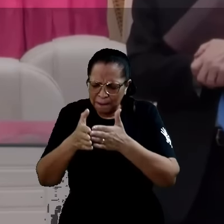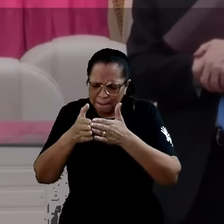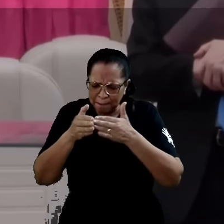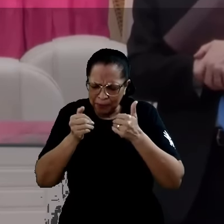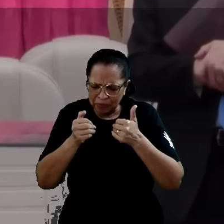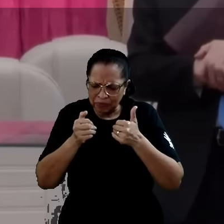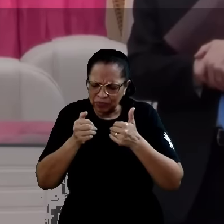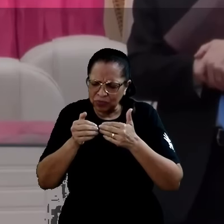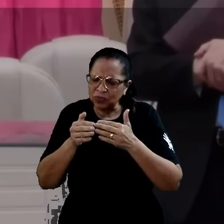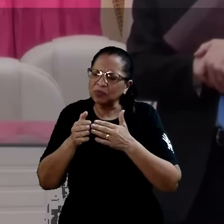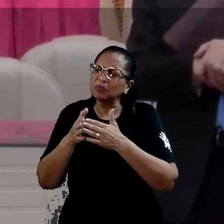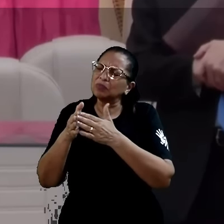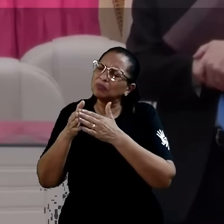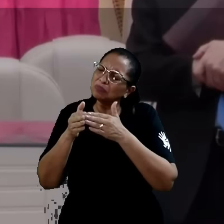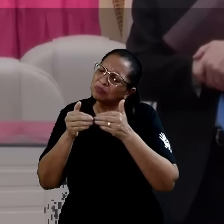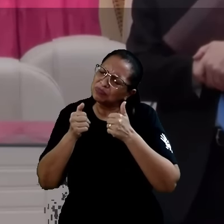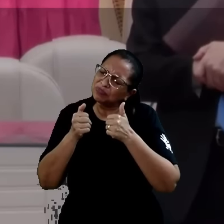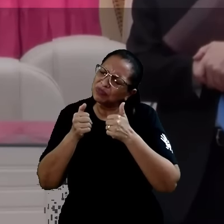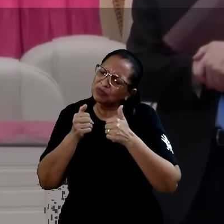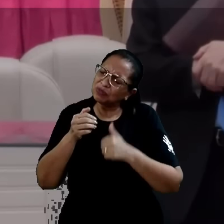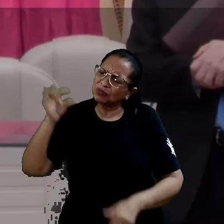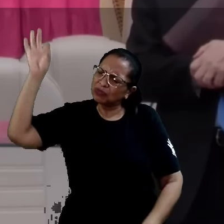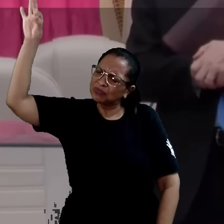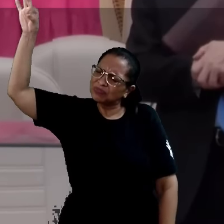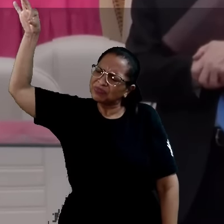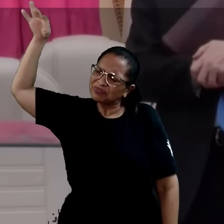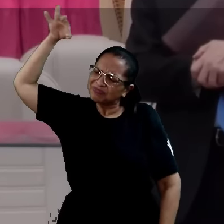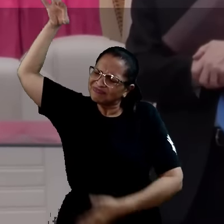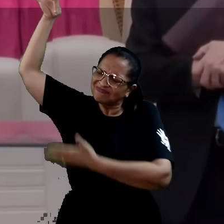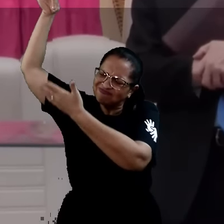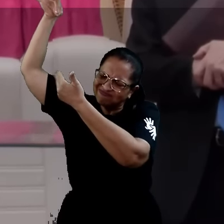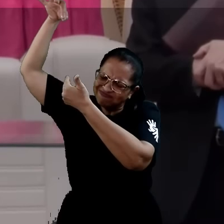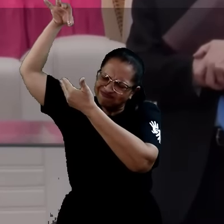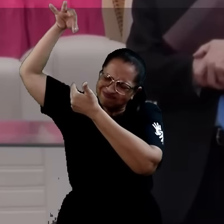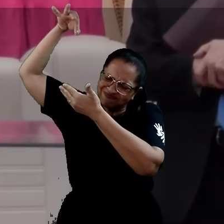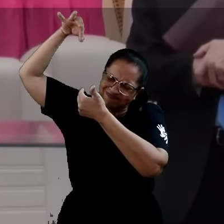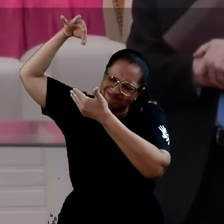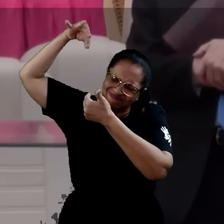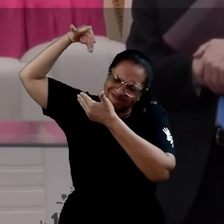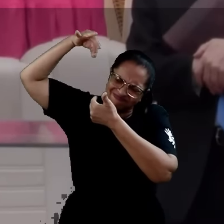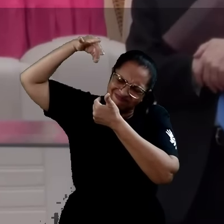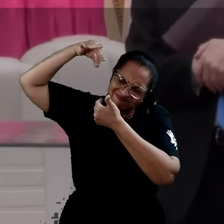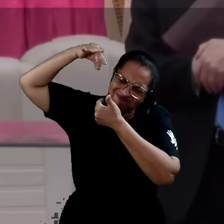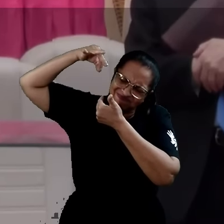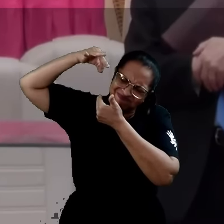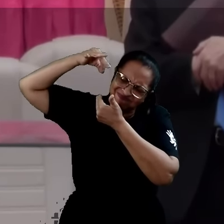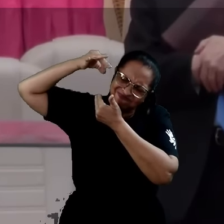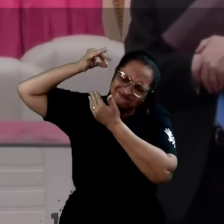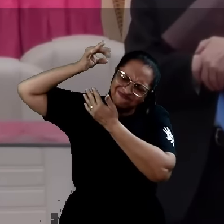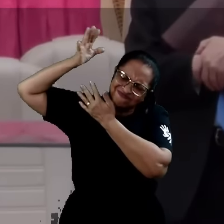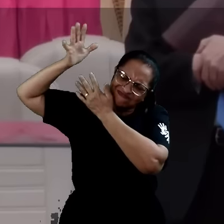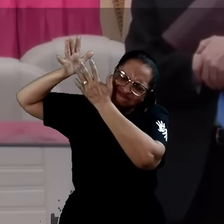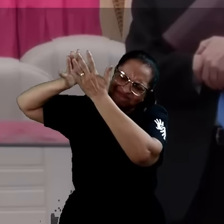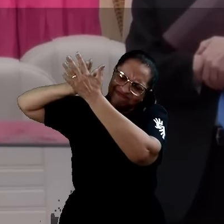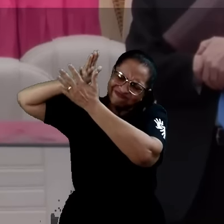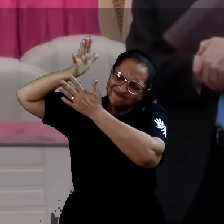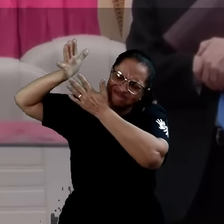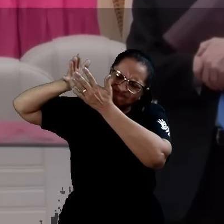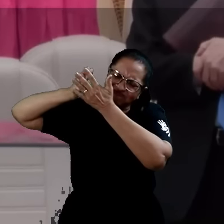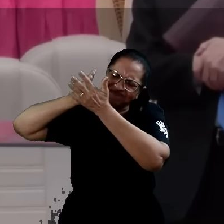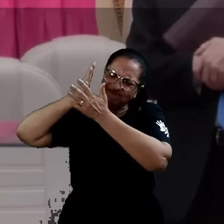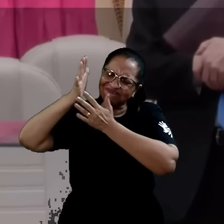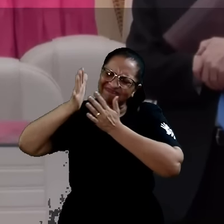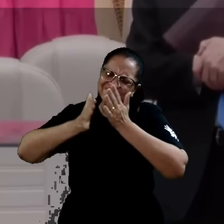voz só a tua voz não há um sequer neste lugar que queira me ouvir eu não quero nós